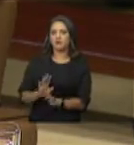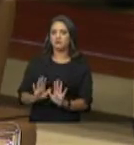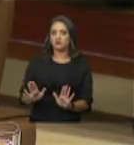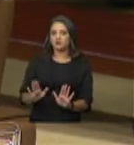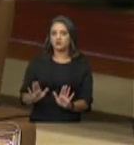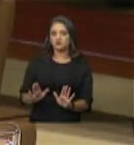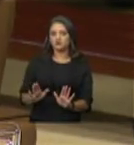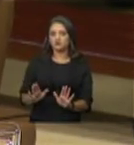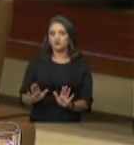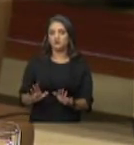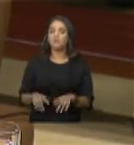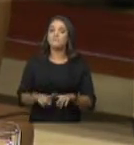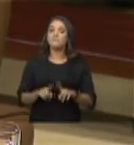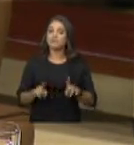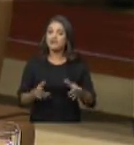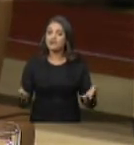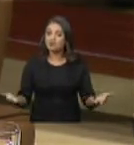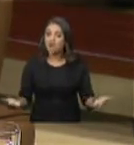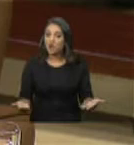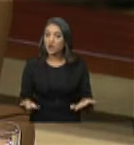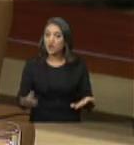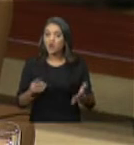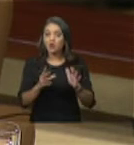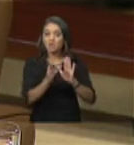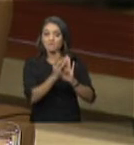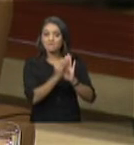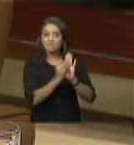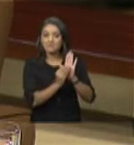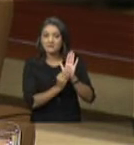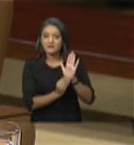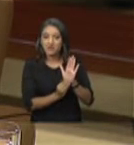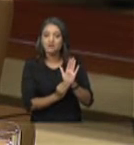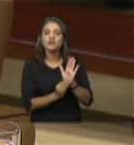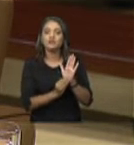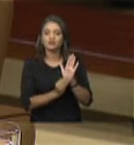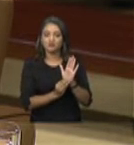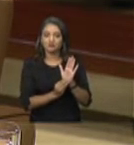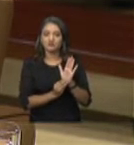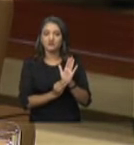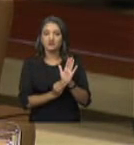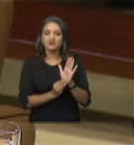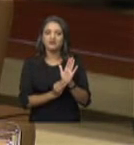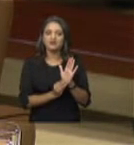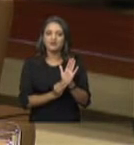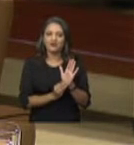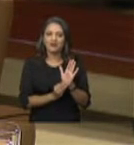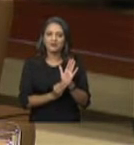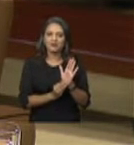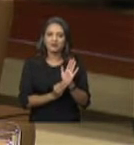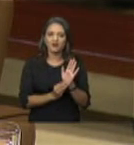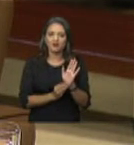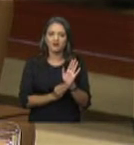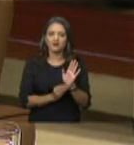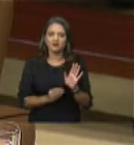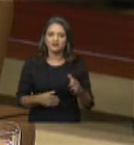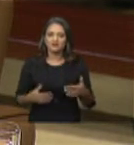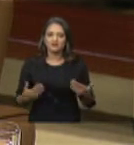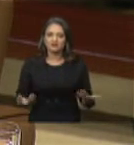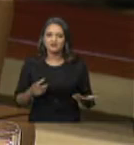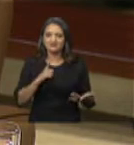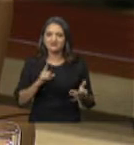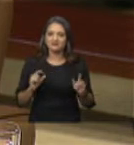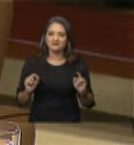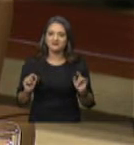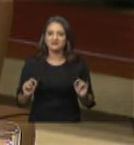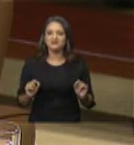prembular que está exatamente o mérito da própria discussão de verificar se